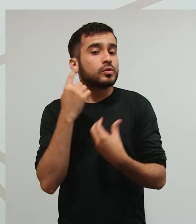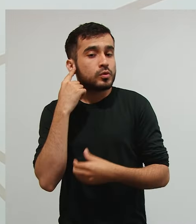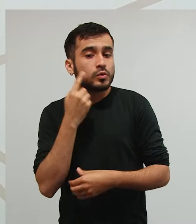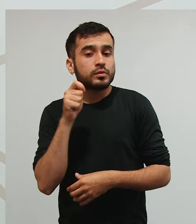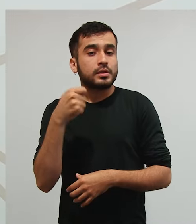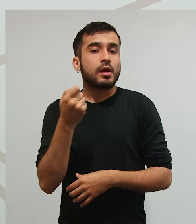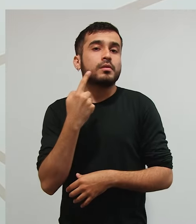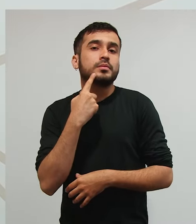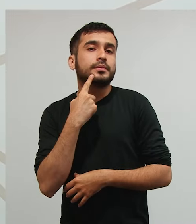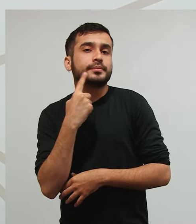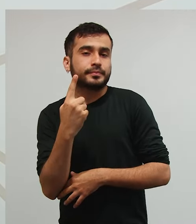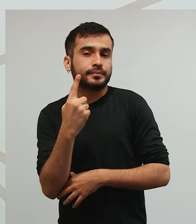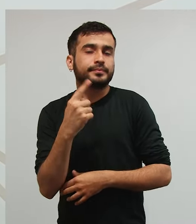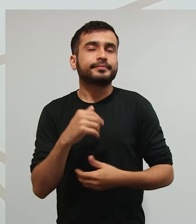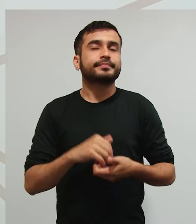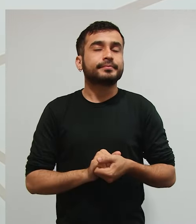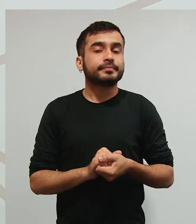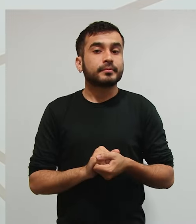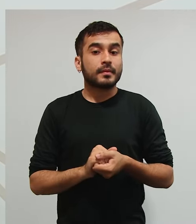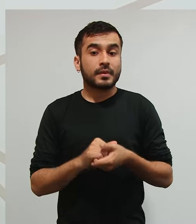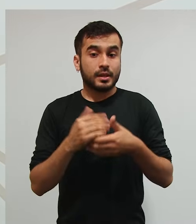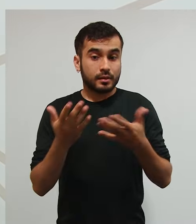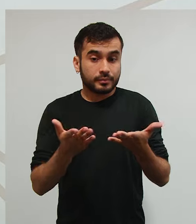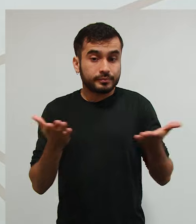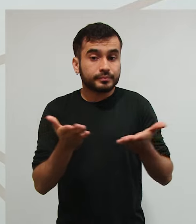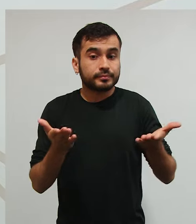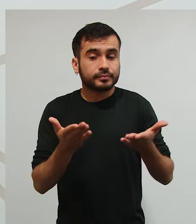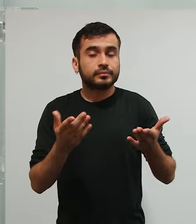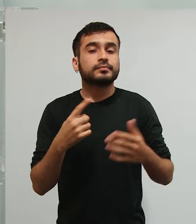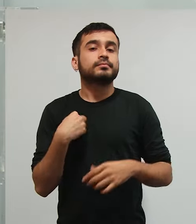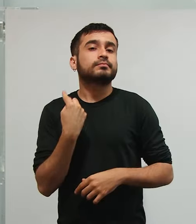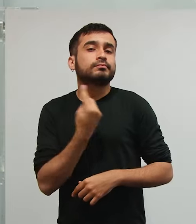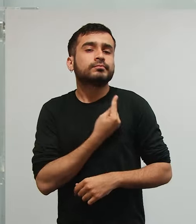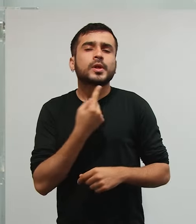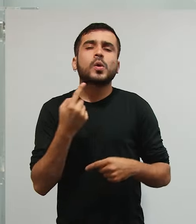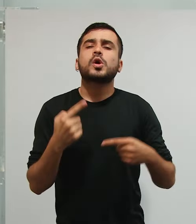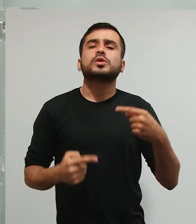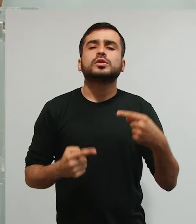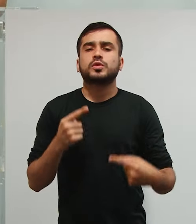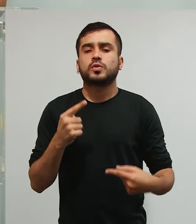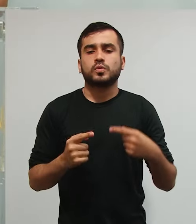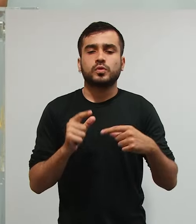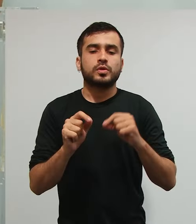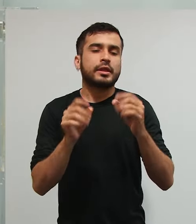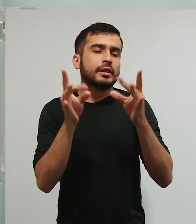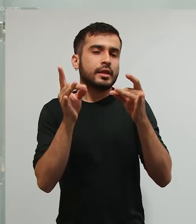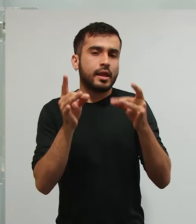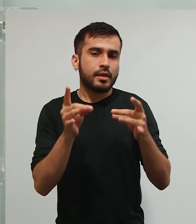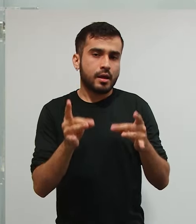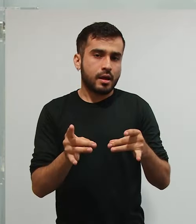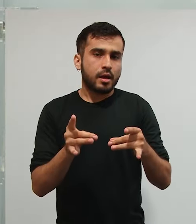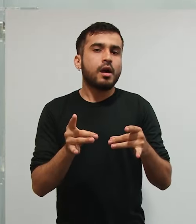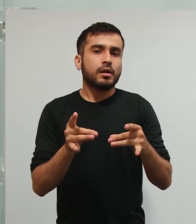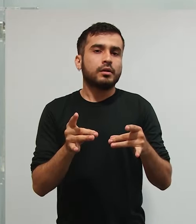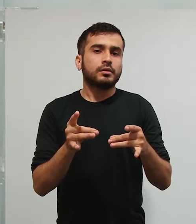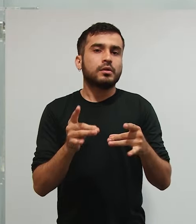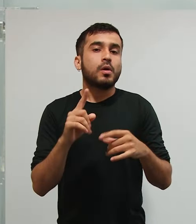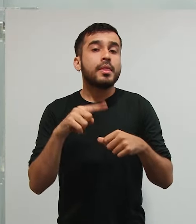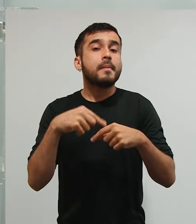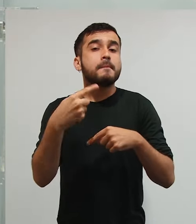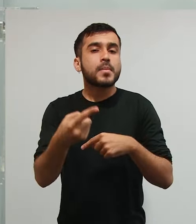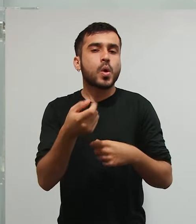sinal para a comunidade surda é Anabela. Nesse episódio, nós vamos discutir os